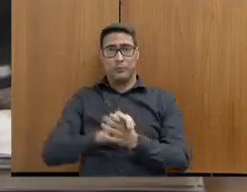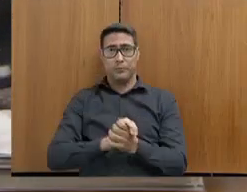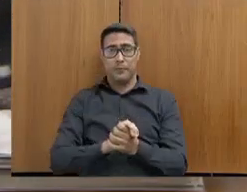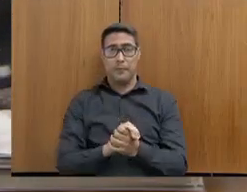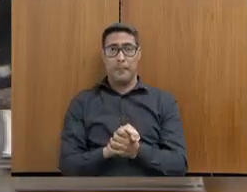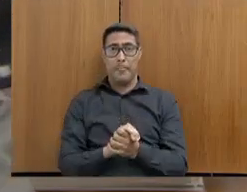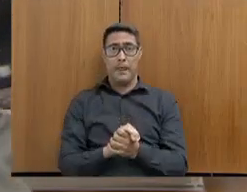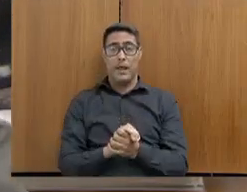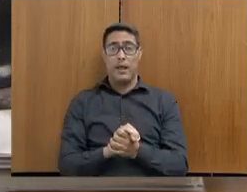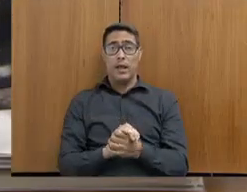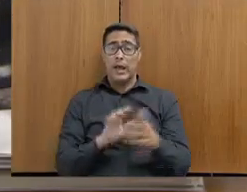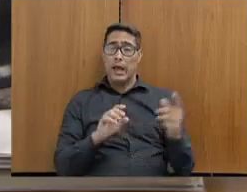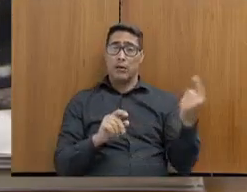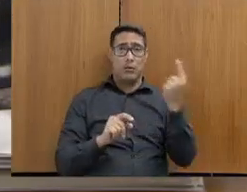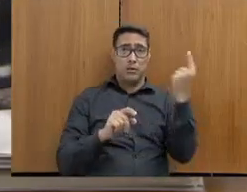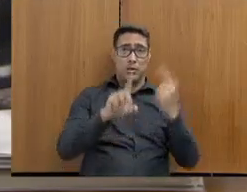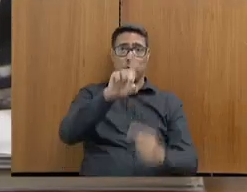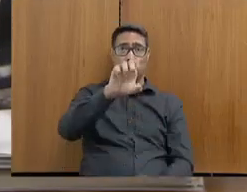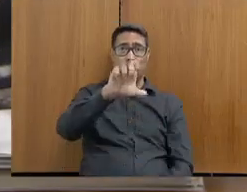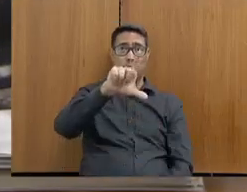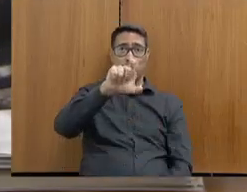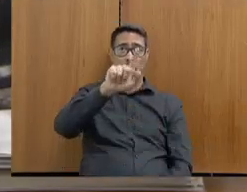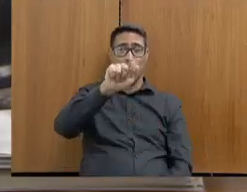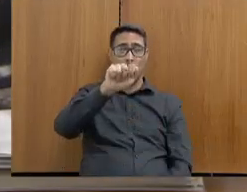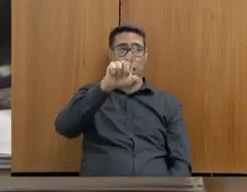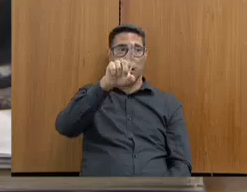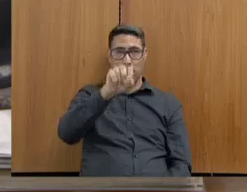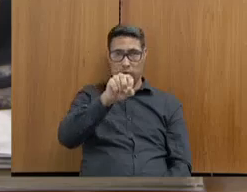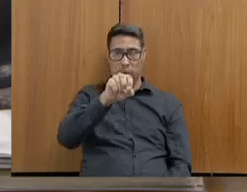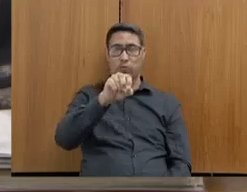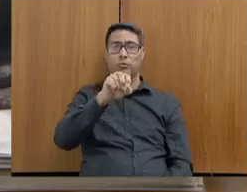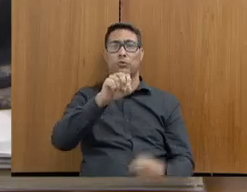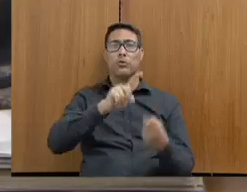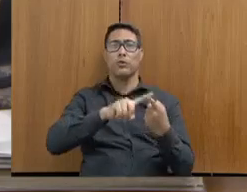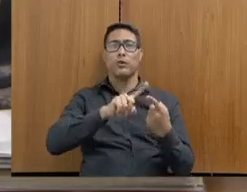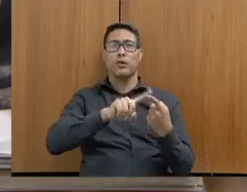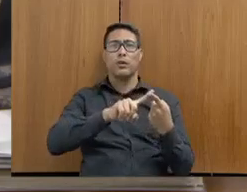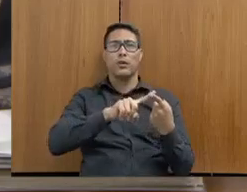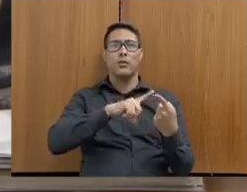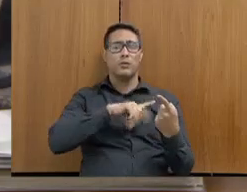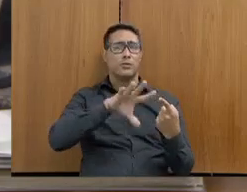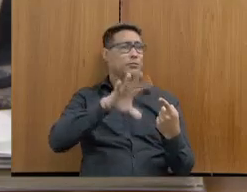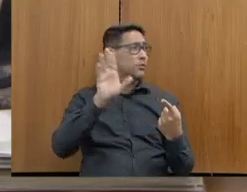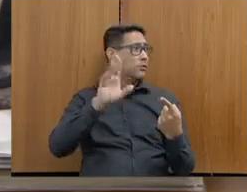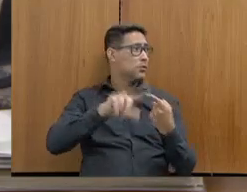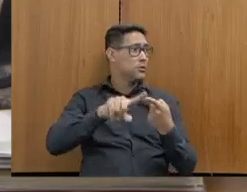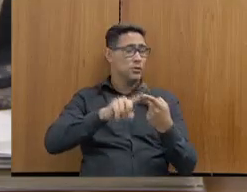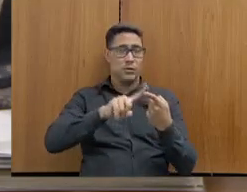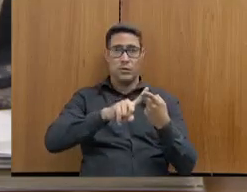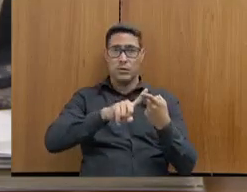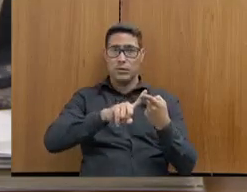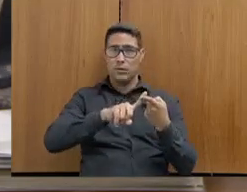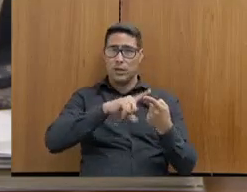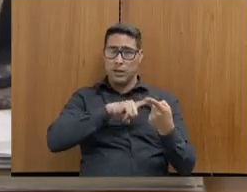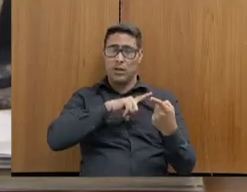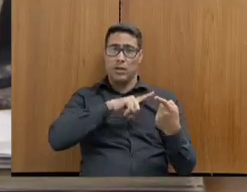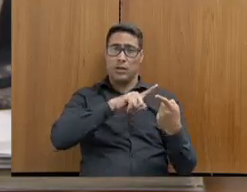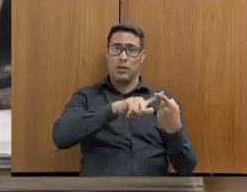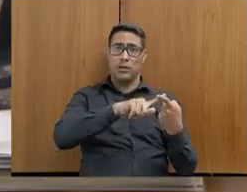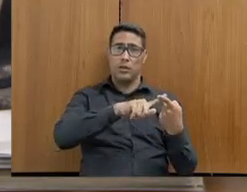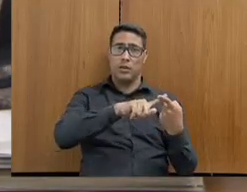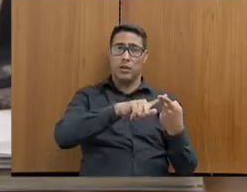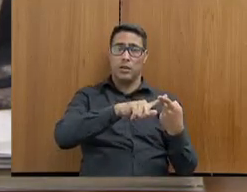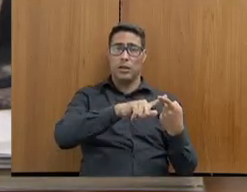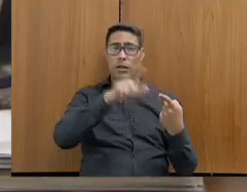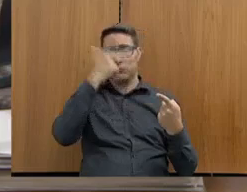o primeiro delegado que comando a civil foi o pinto aquela sobrenome dele Wagner Pinto